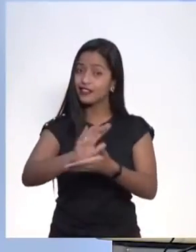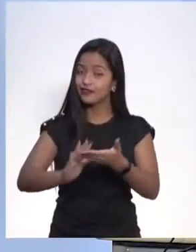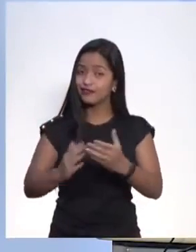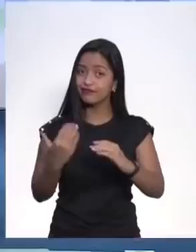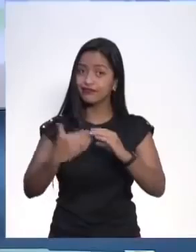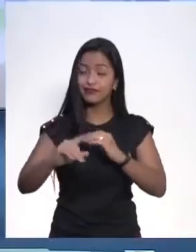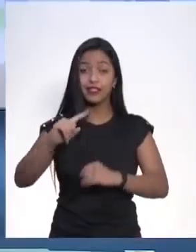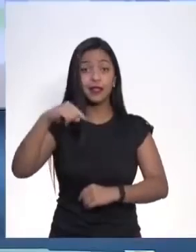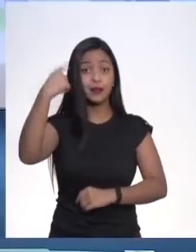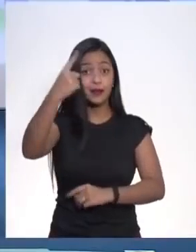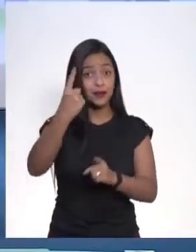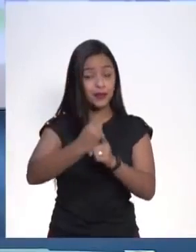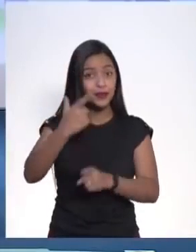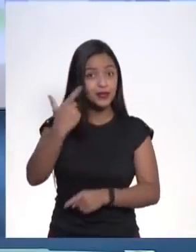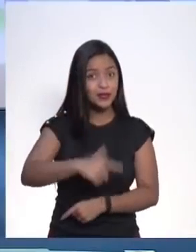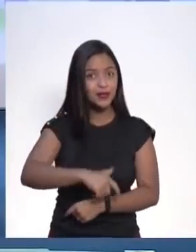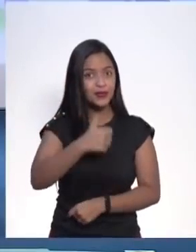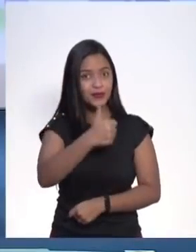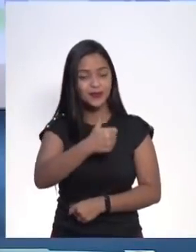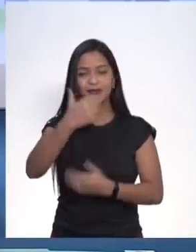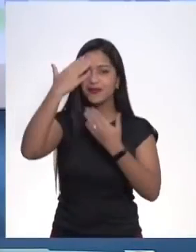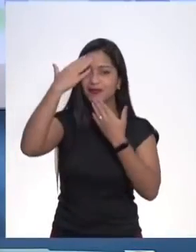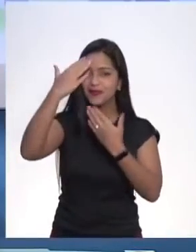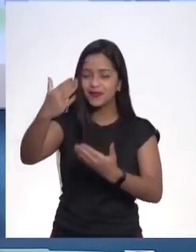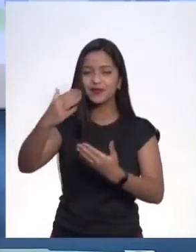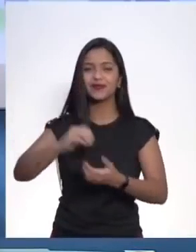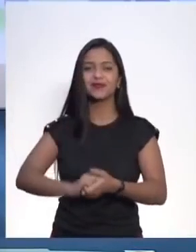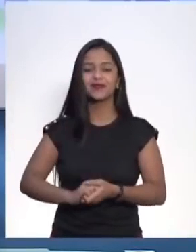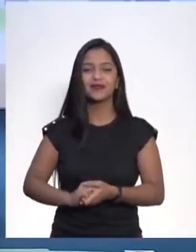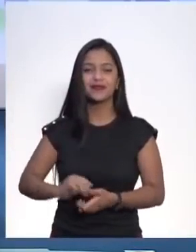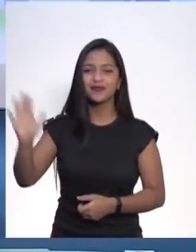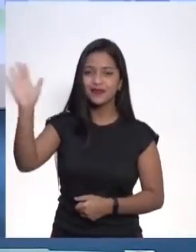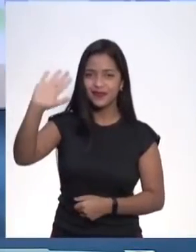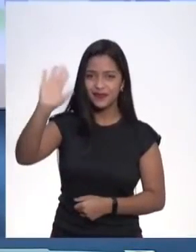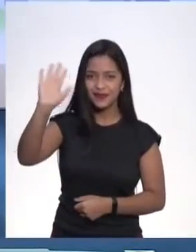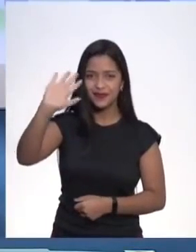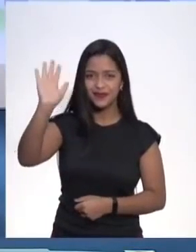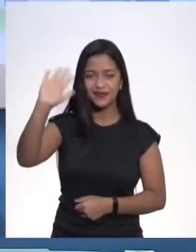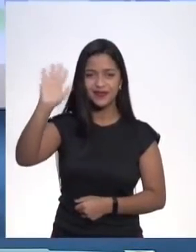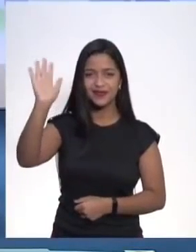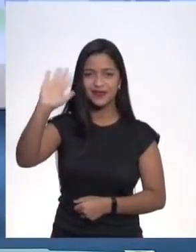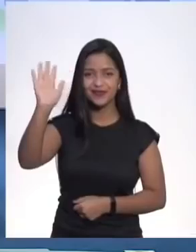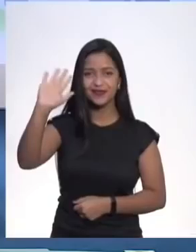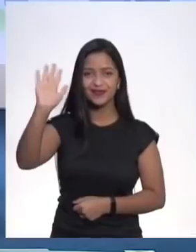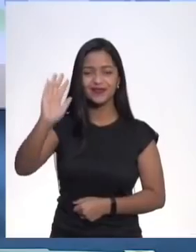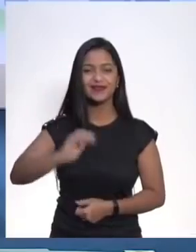uma próxima, né? Até a próxima. Então, obrigado, valeu, rapaziada. Tchau, tchau. Tchau.